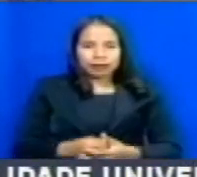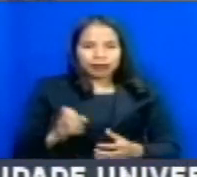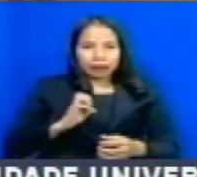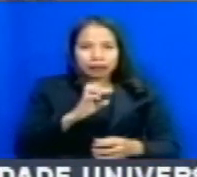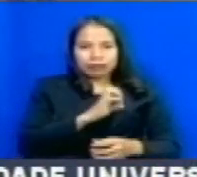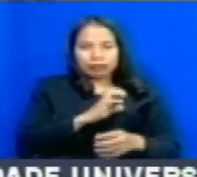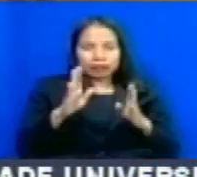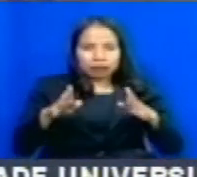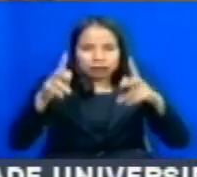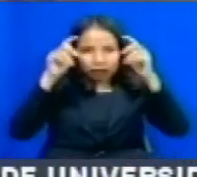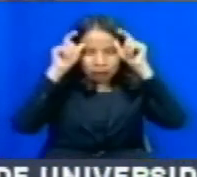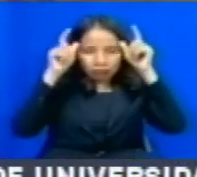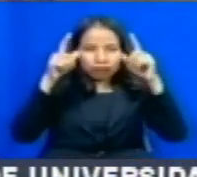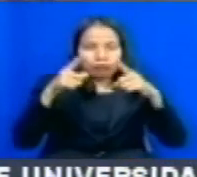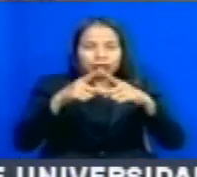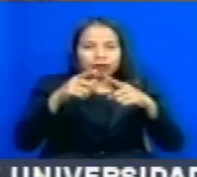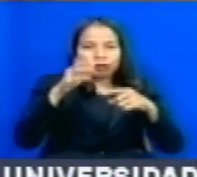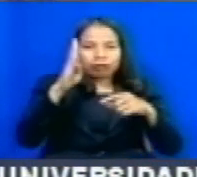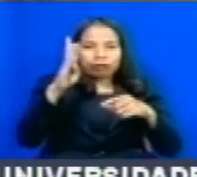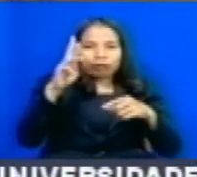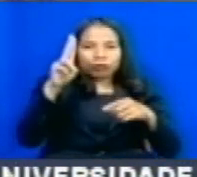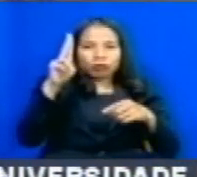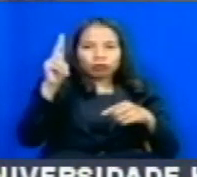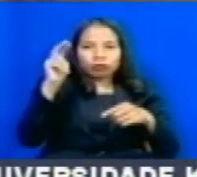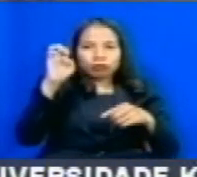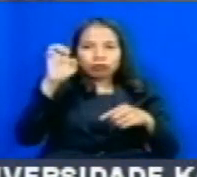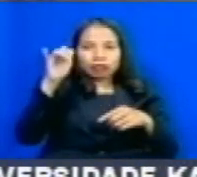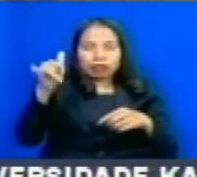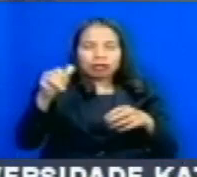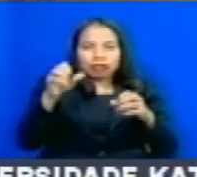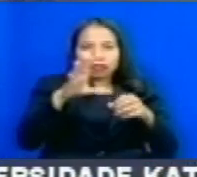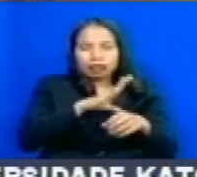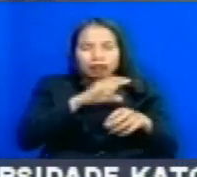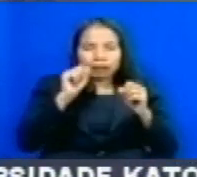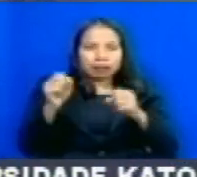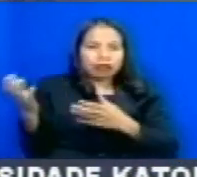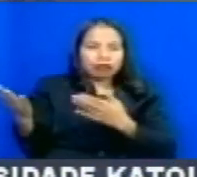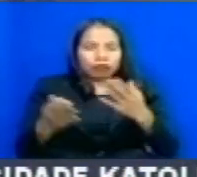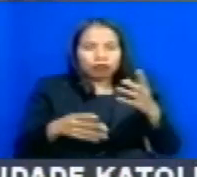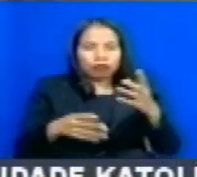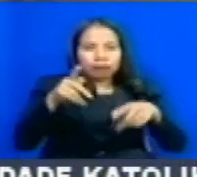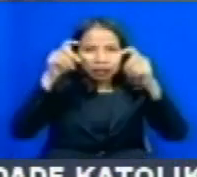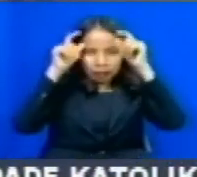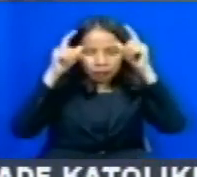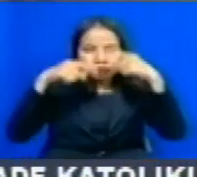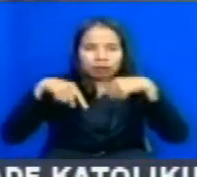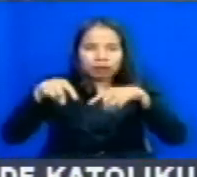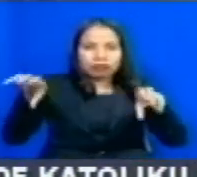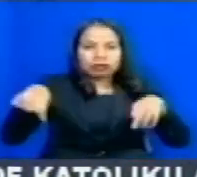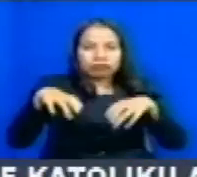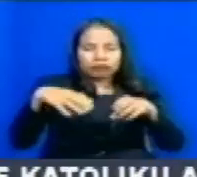Ambassador Timor-Leste ba Brunei Darussalam espera pela lori Timoruan ba serviço iha Brunei.